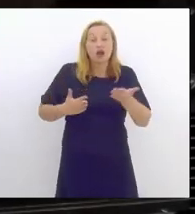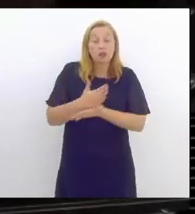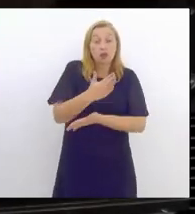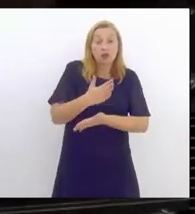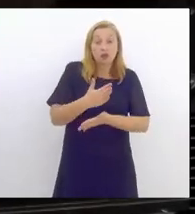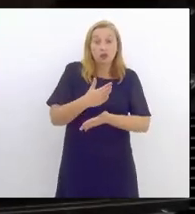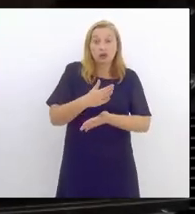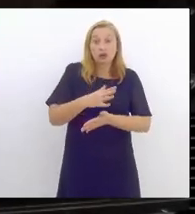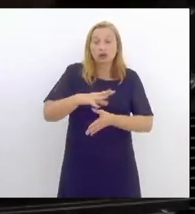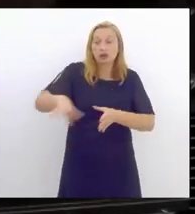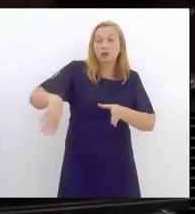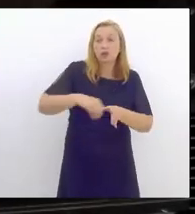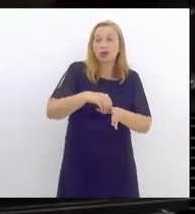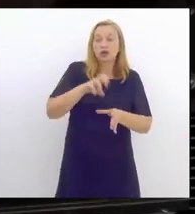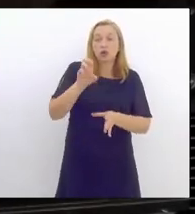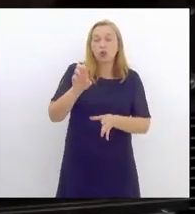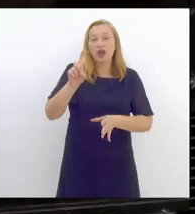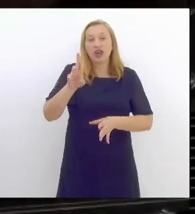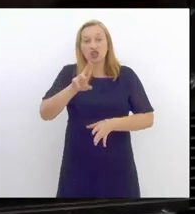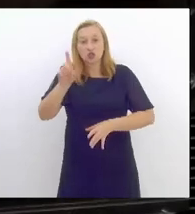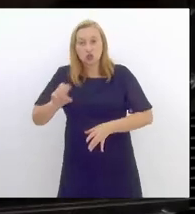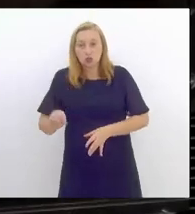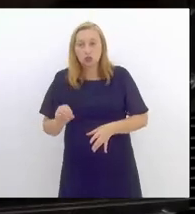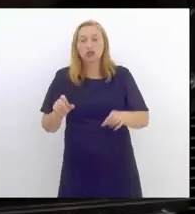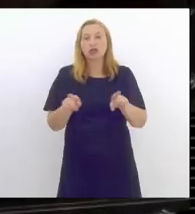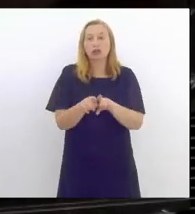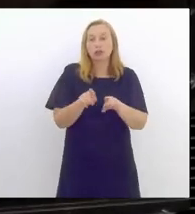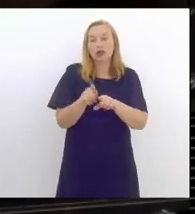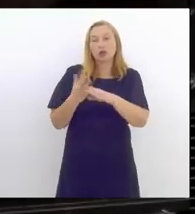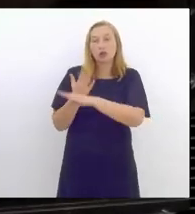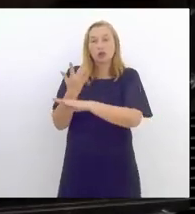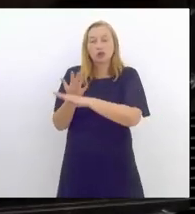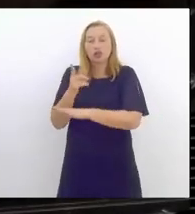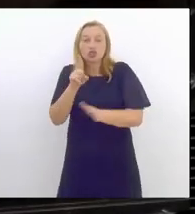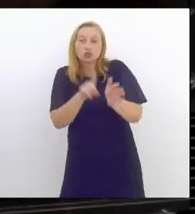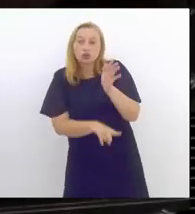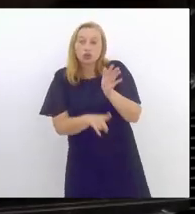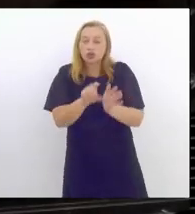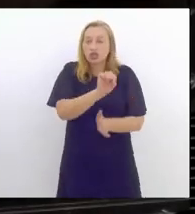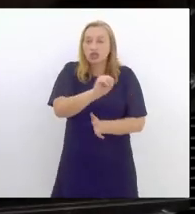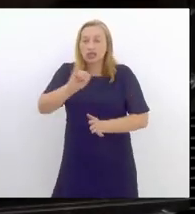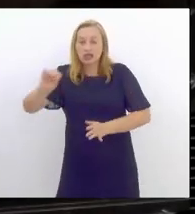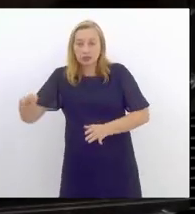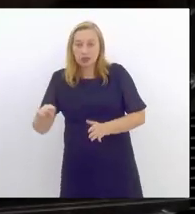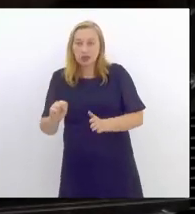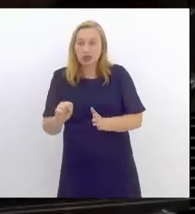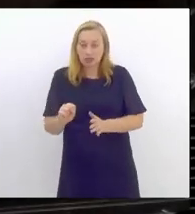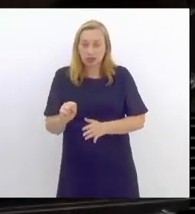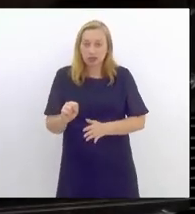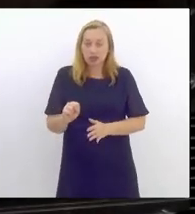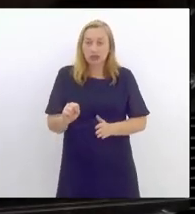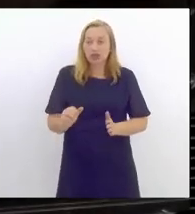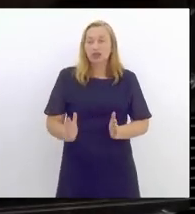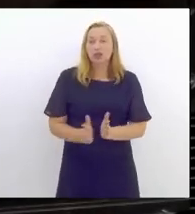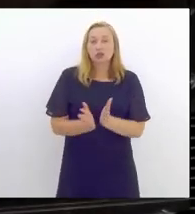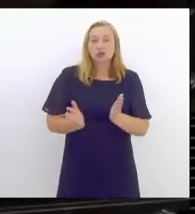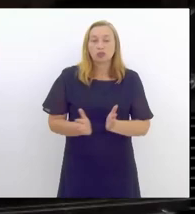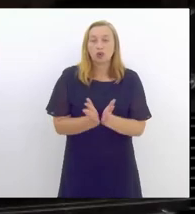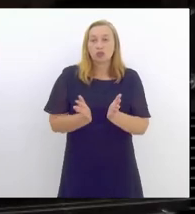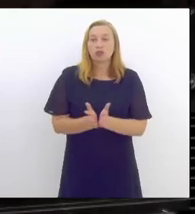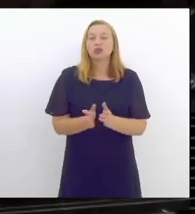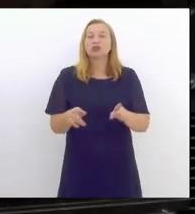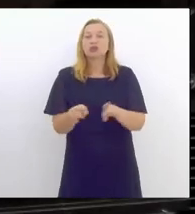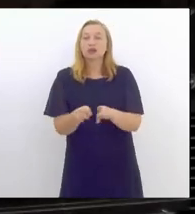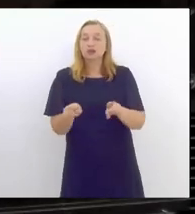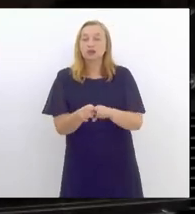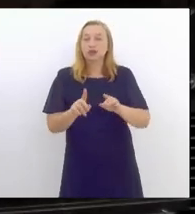incorporação da UESO ao UERJ. Reduzimos o ICMS na conta de luz das casas com baixo consumo e garantimos a isenção